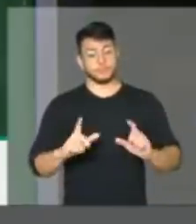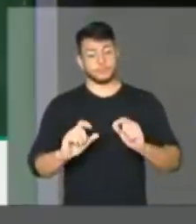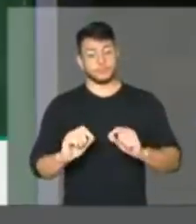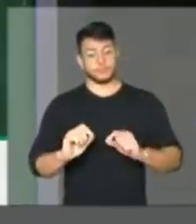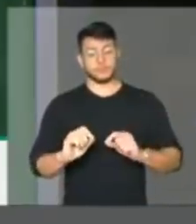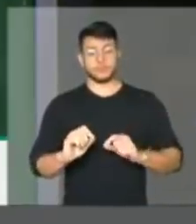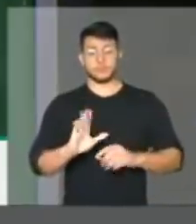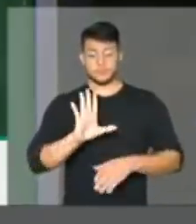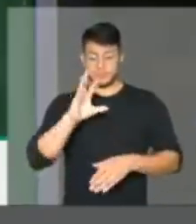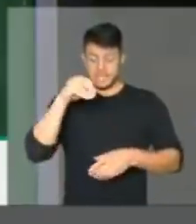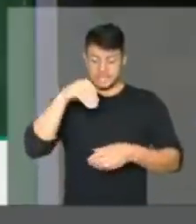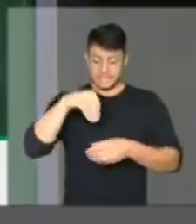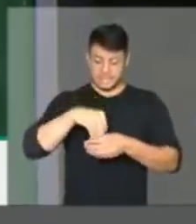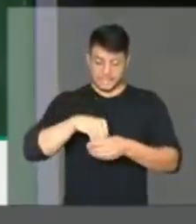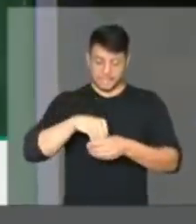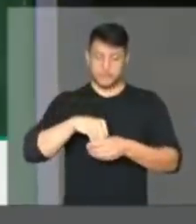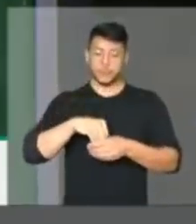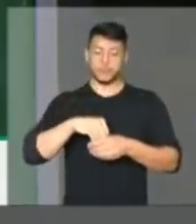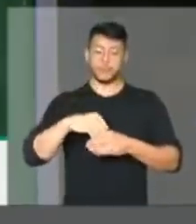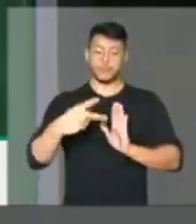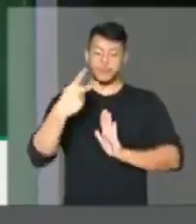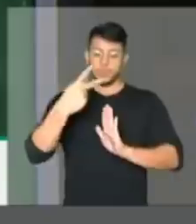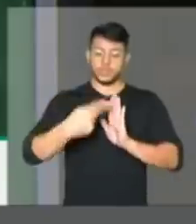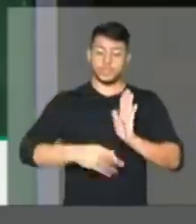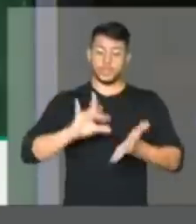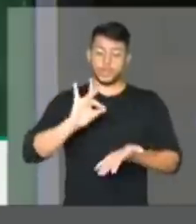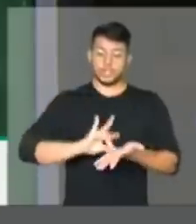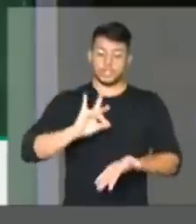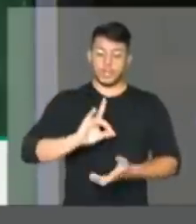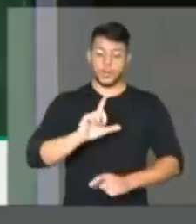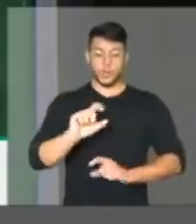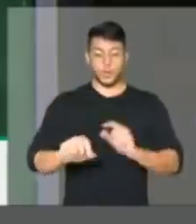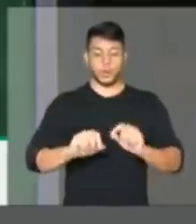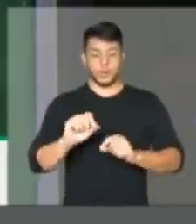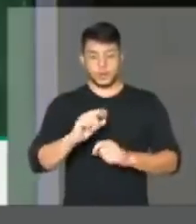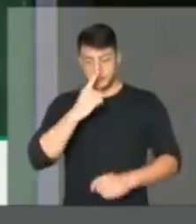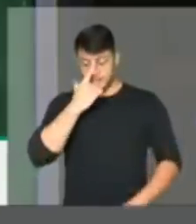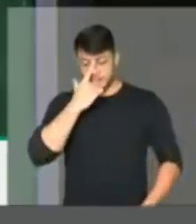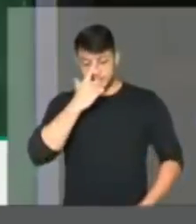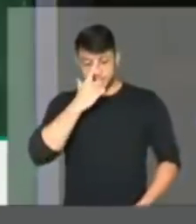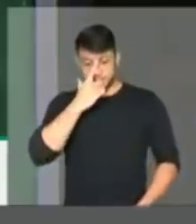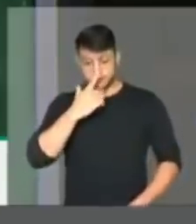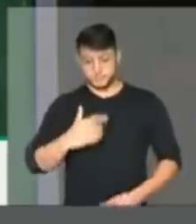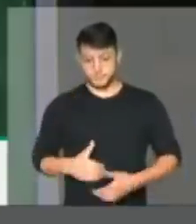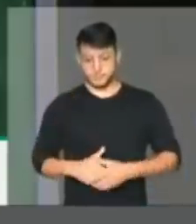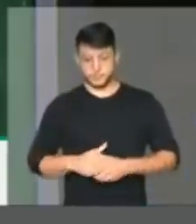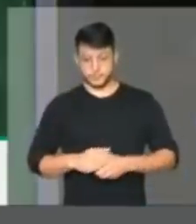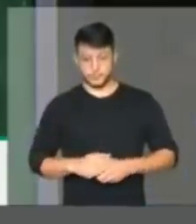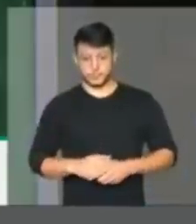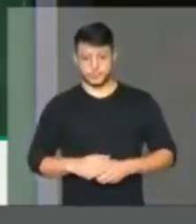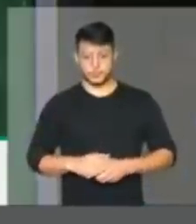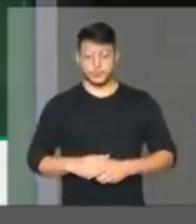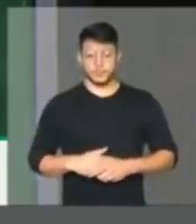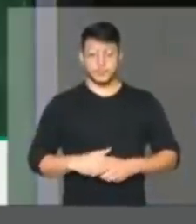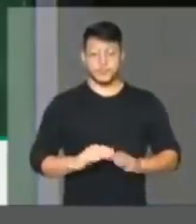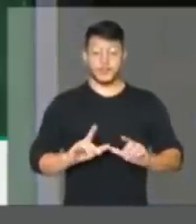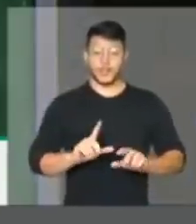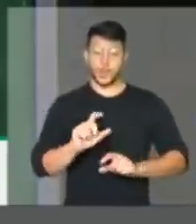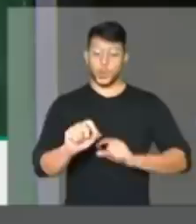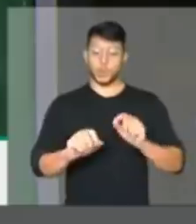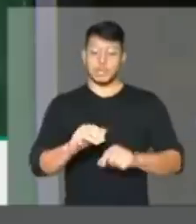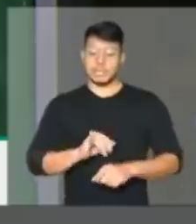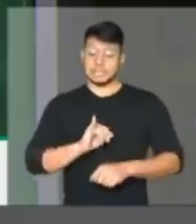no pacote anticrime original era excludente de ilicitude por excesso punível. É quando